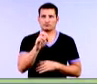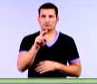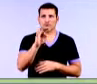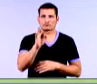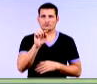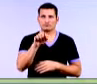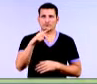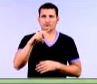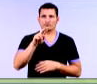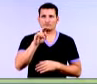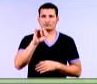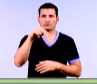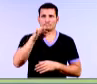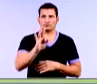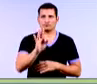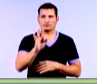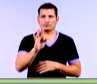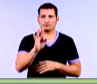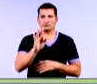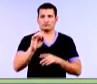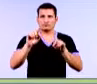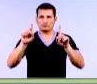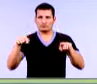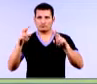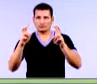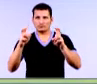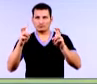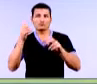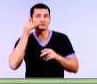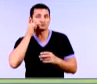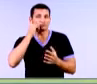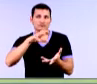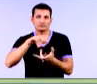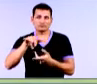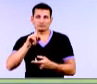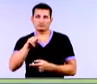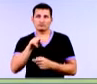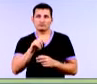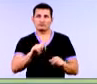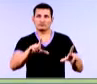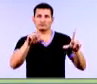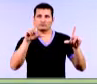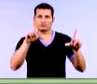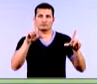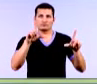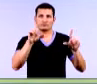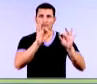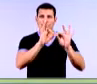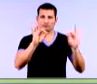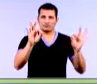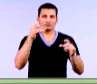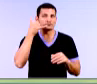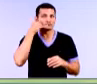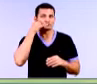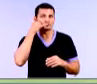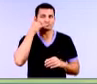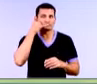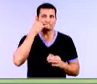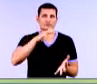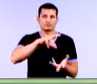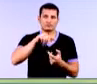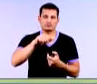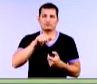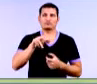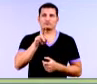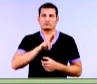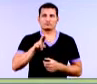System.out.print Alô Mundo. Estou demonstrando a palavra Alô Mundo através do Java, usando